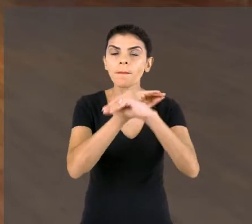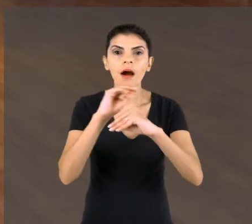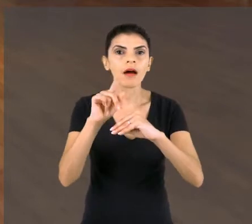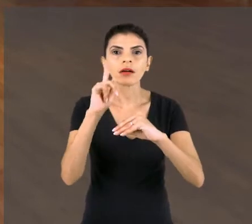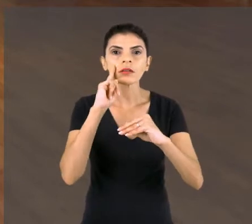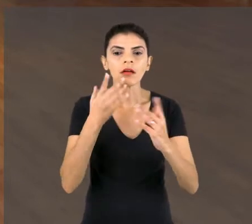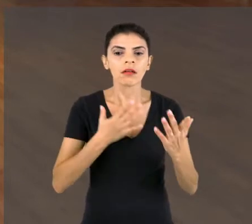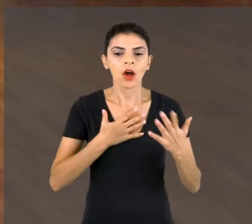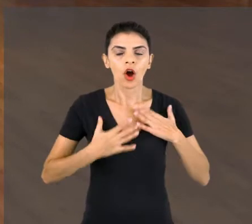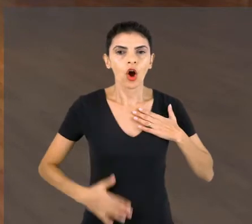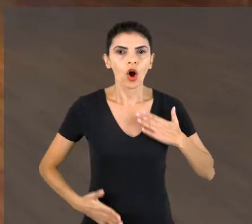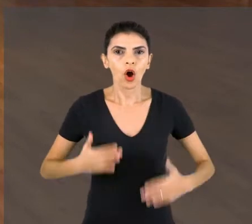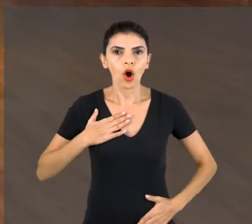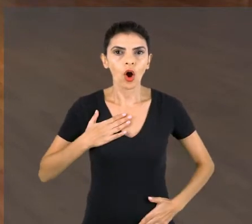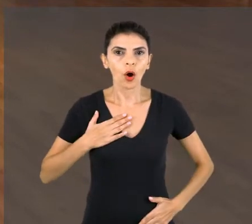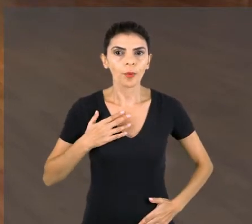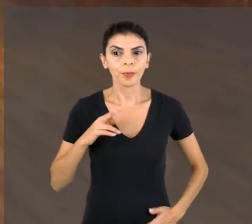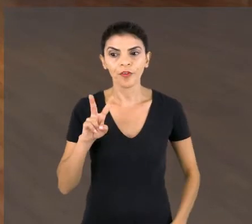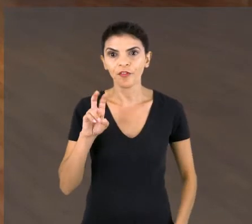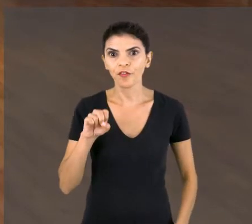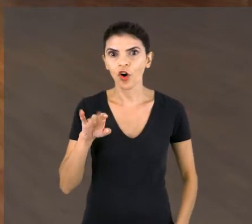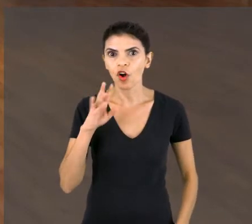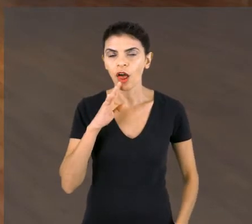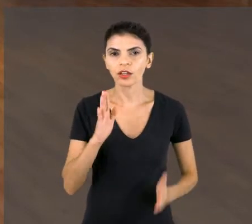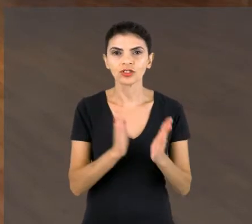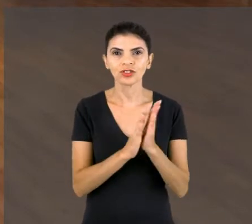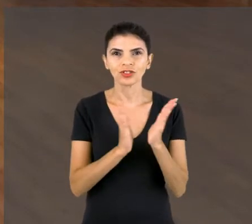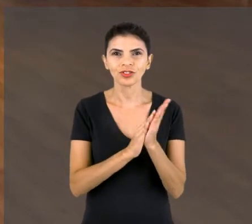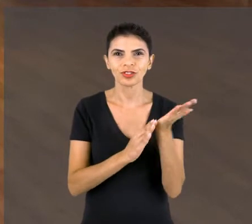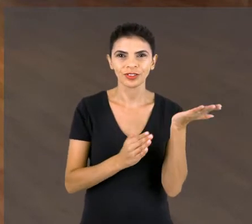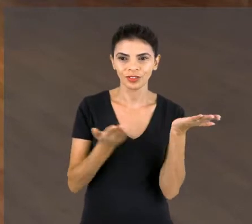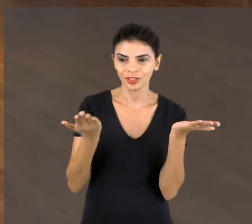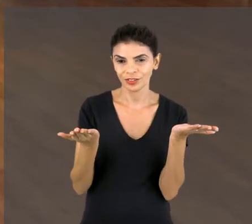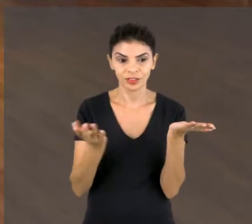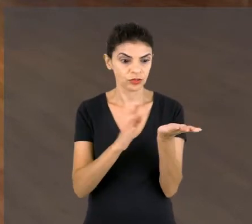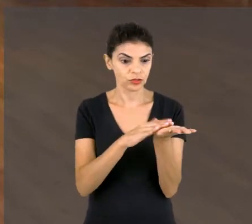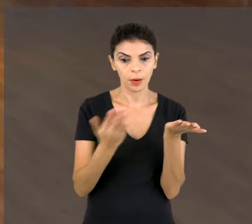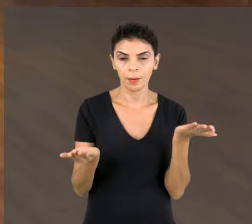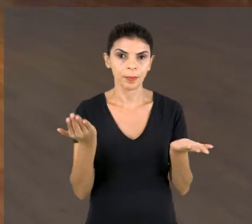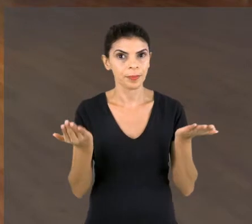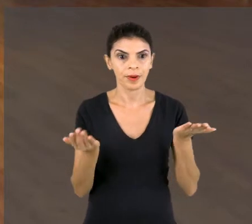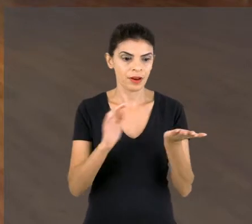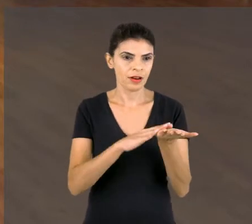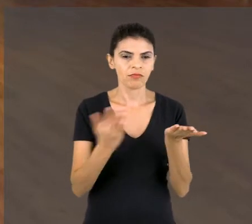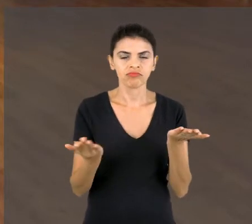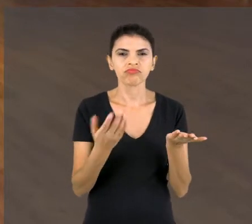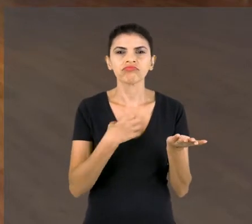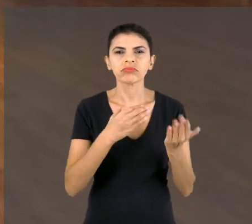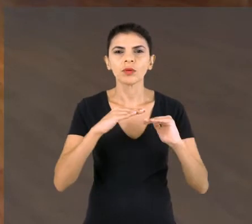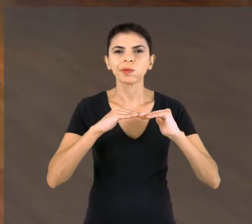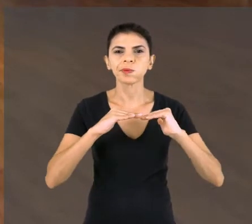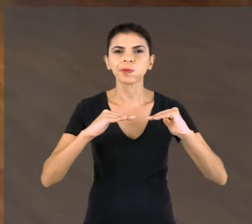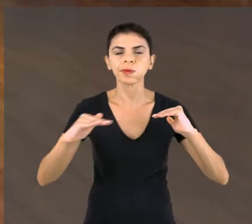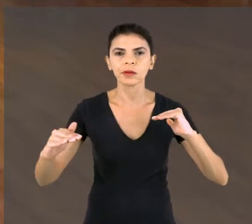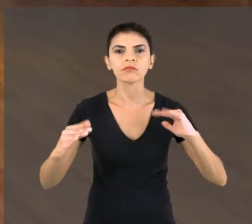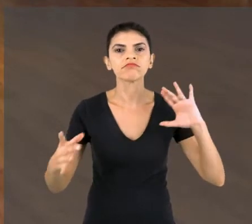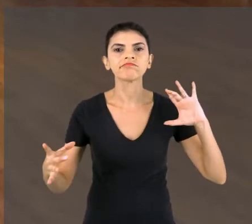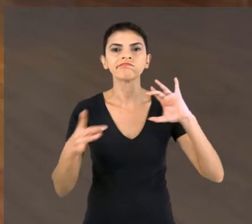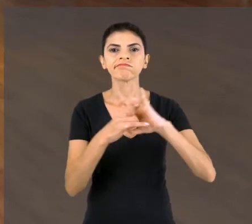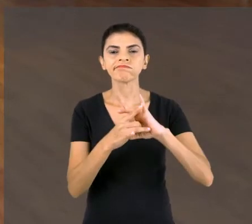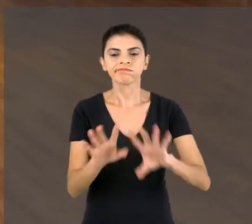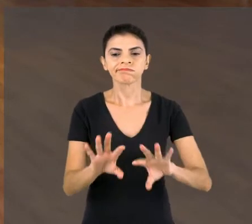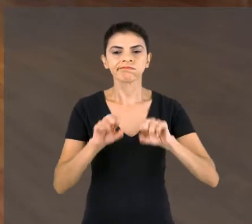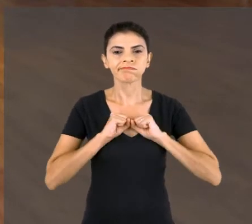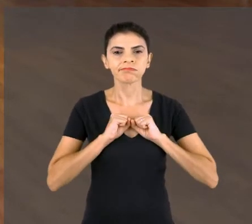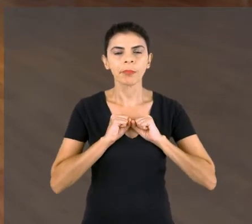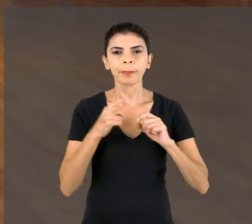pela estabilidade, o volante mantendo o tornozelo estável e o portor mantendo o punho estável. Essa conexão